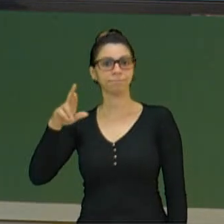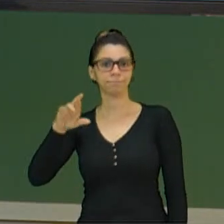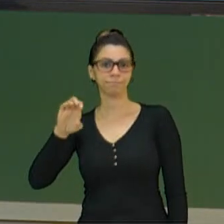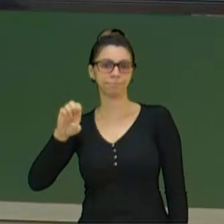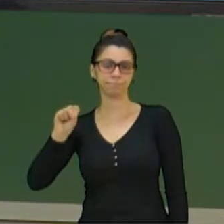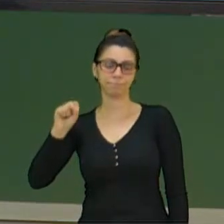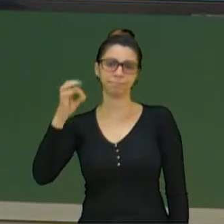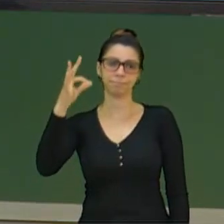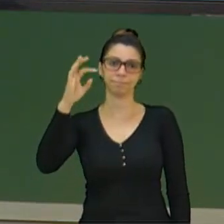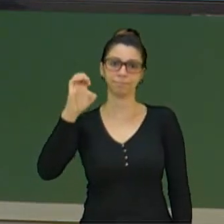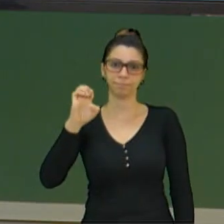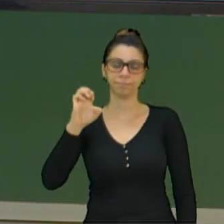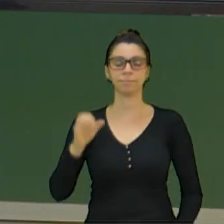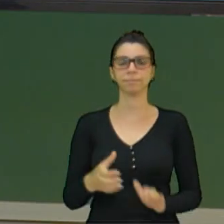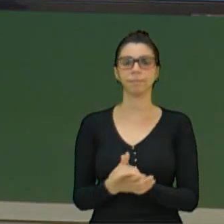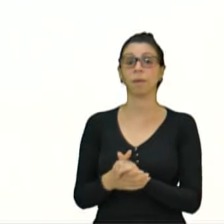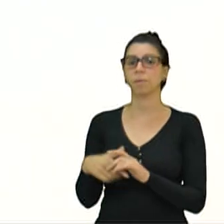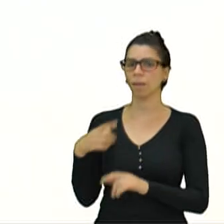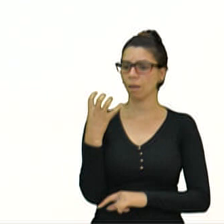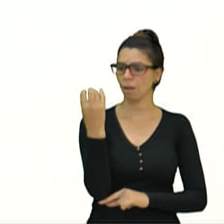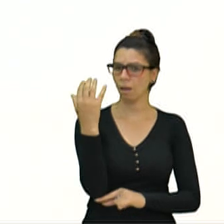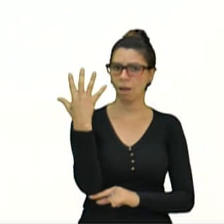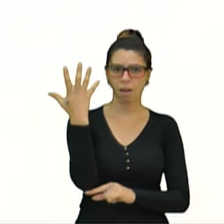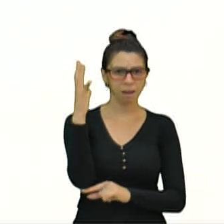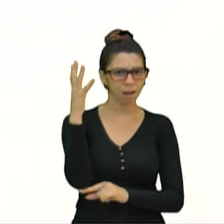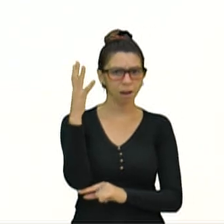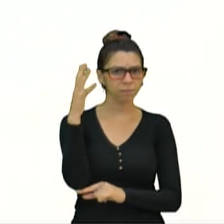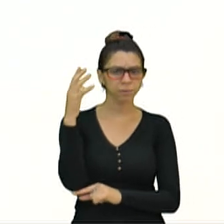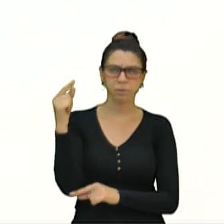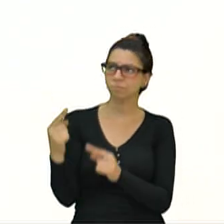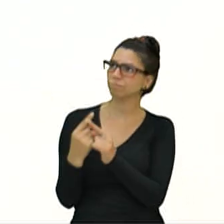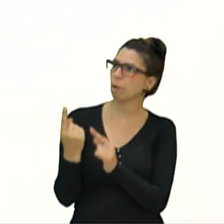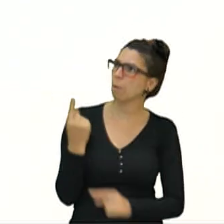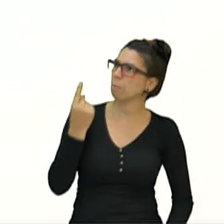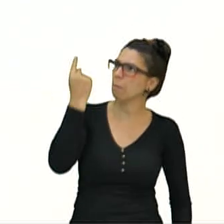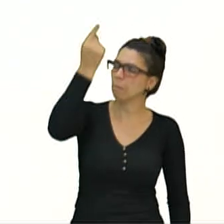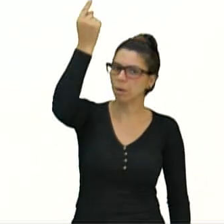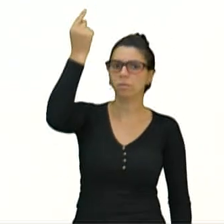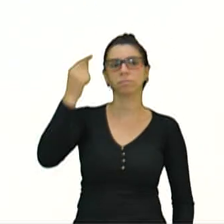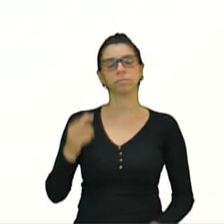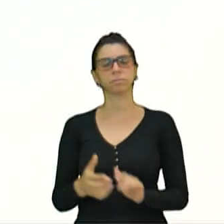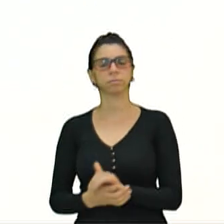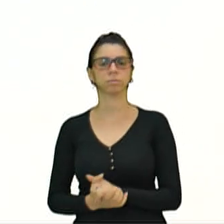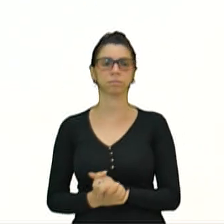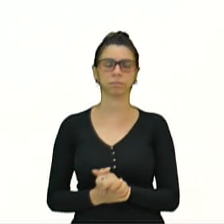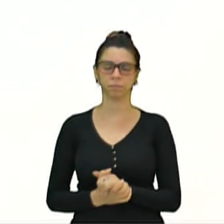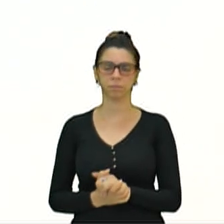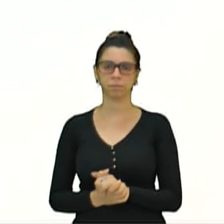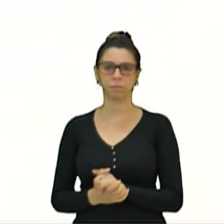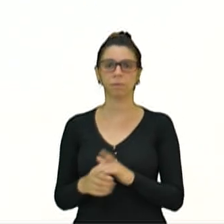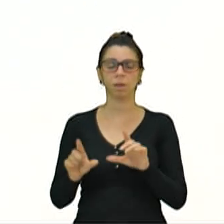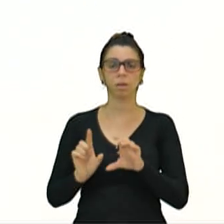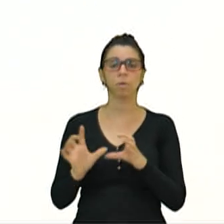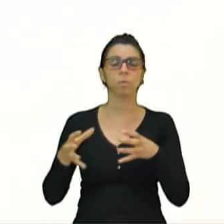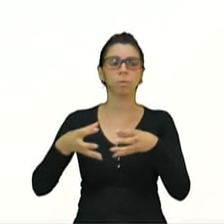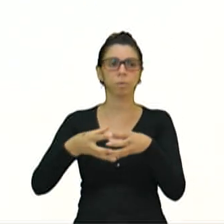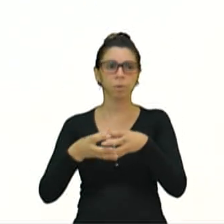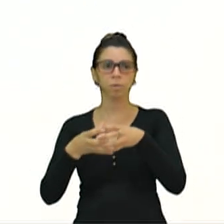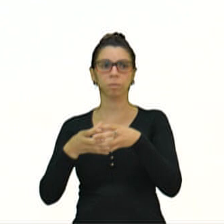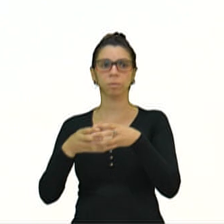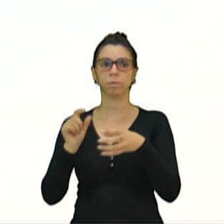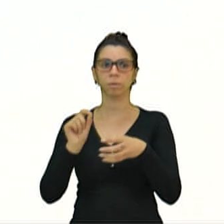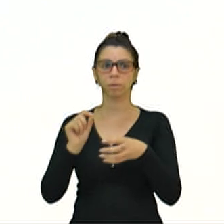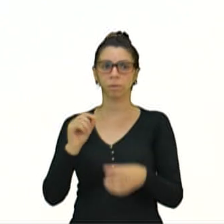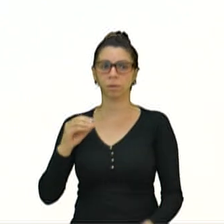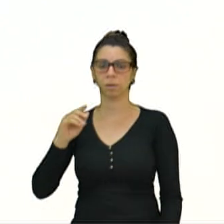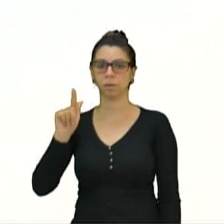grandes. O último grupo que tem dentro das gimnospermas é o Gnetophyta. Essa planta ela